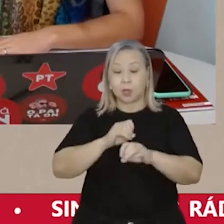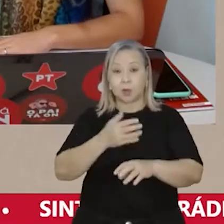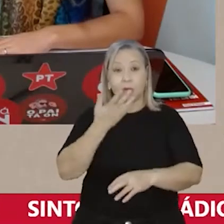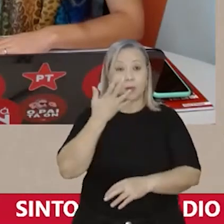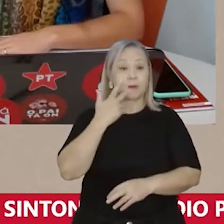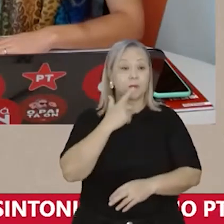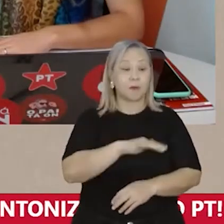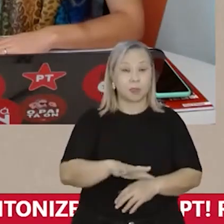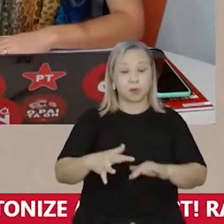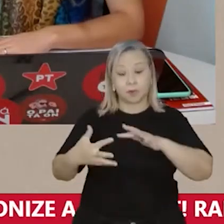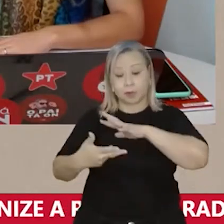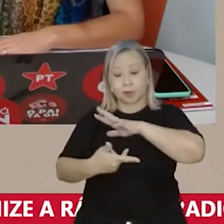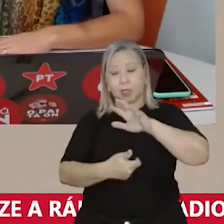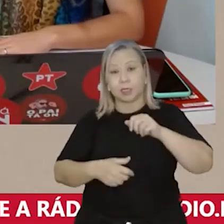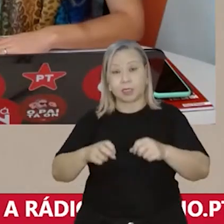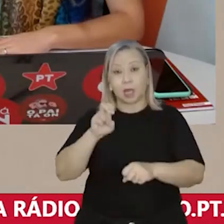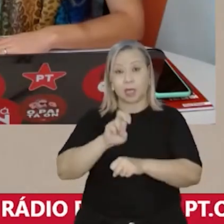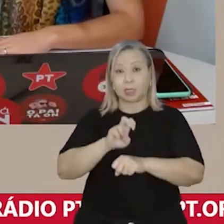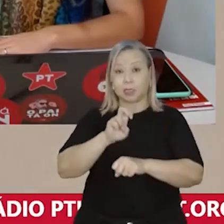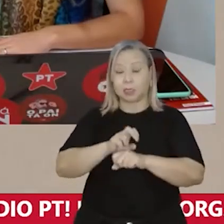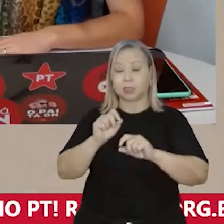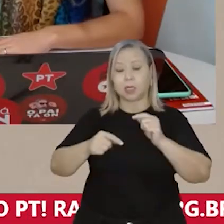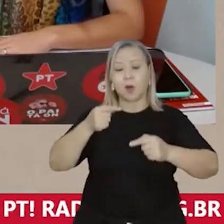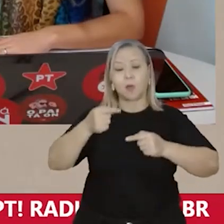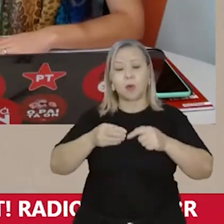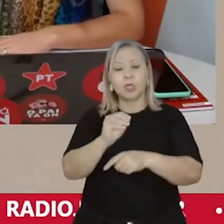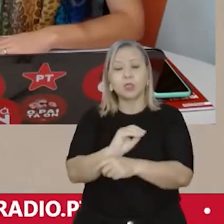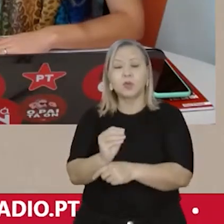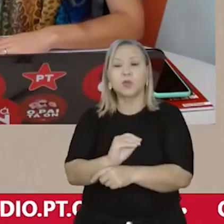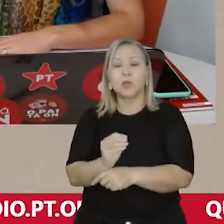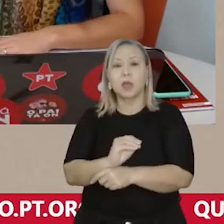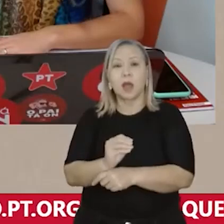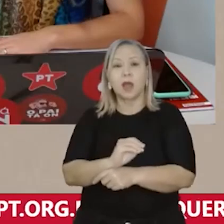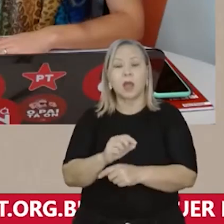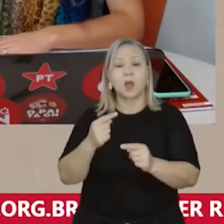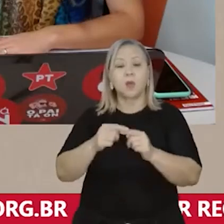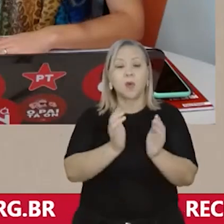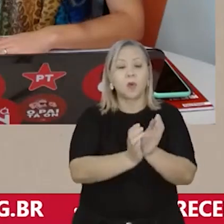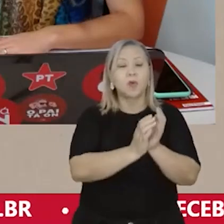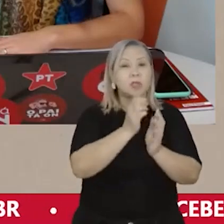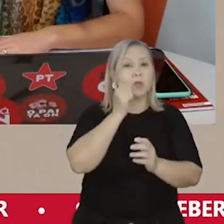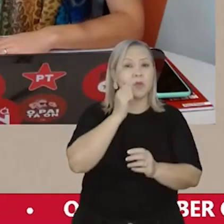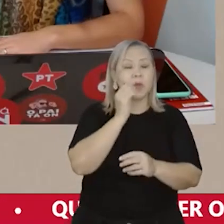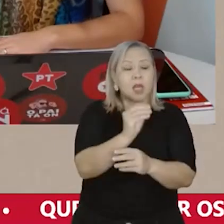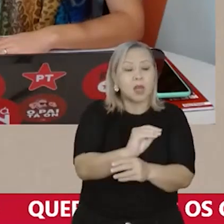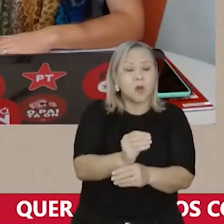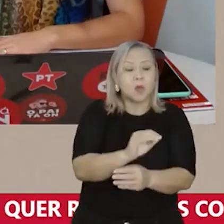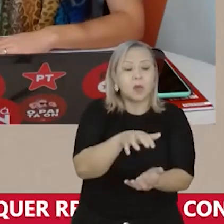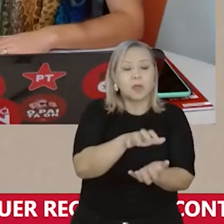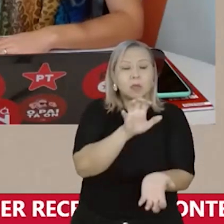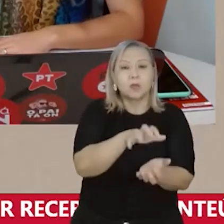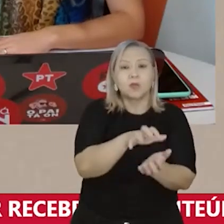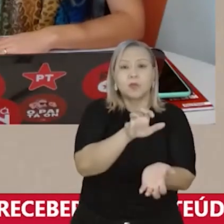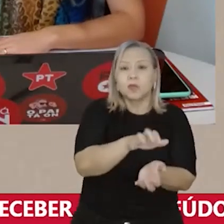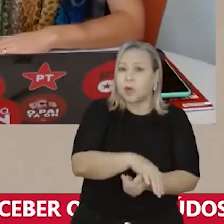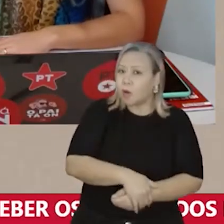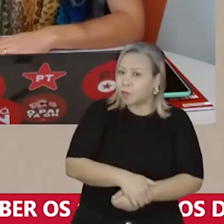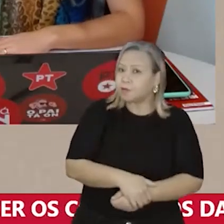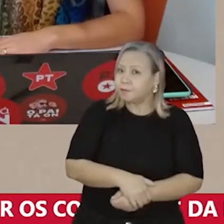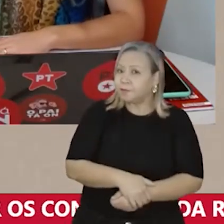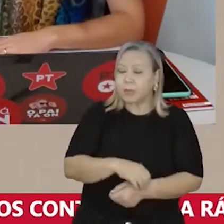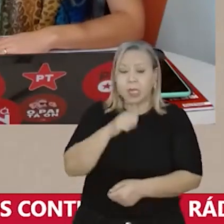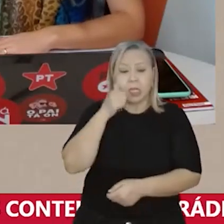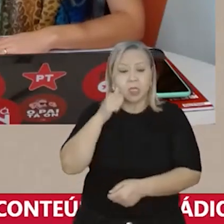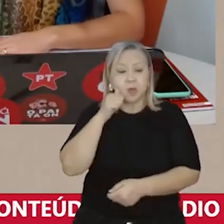as creches, garantir política de cuidados, porque parte dessas mulheres está cuidando dos idosos, parte dessas meninas está cuidando